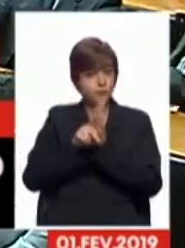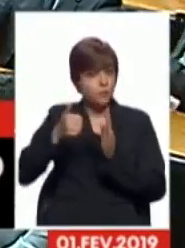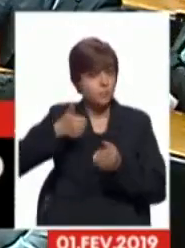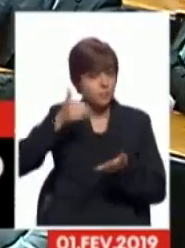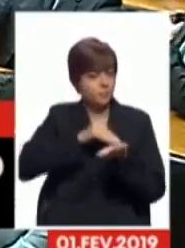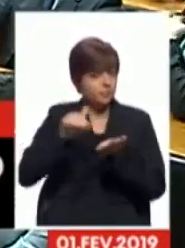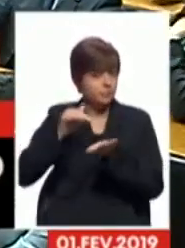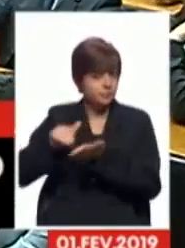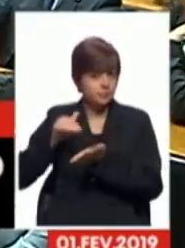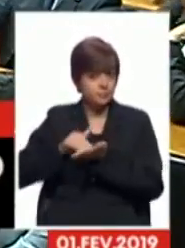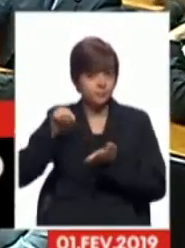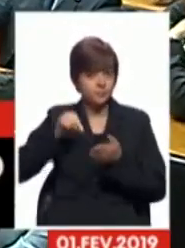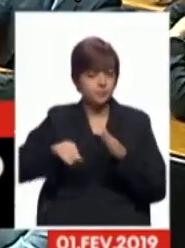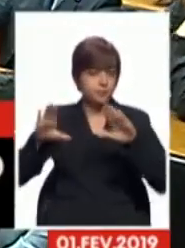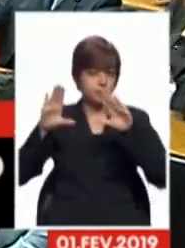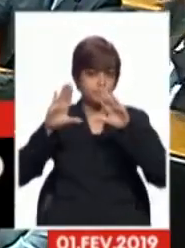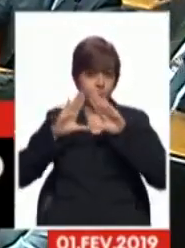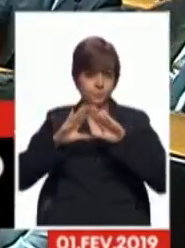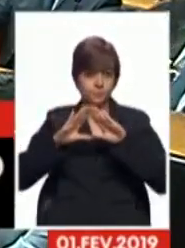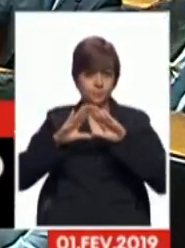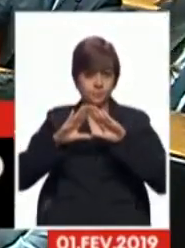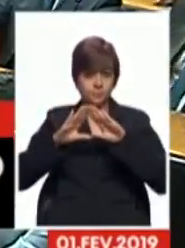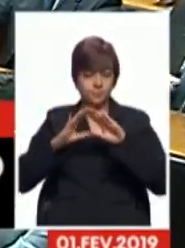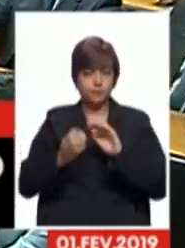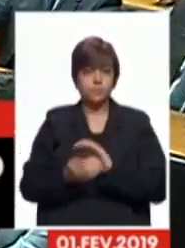da Assembleia.